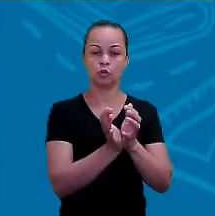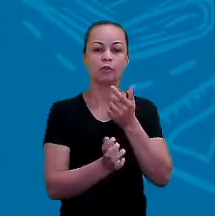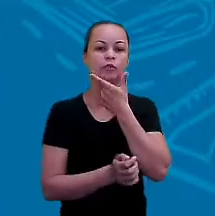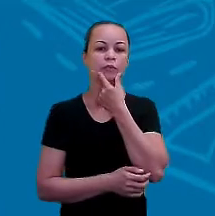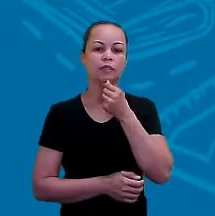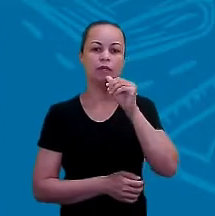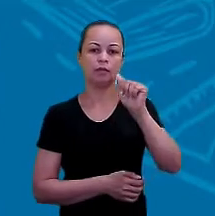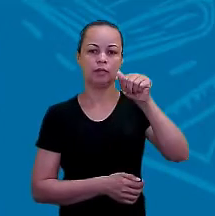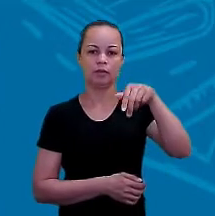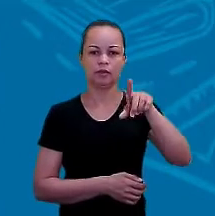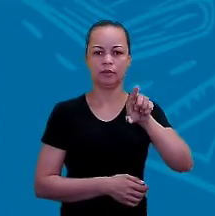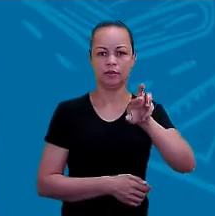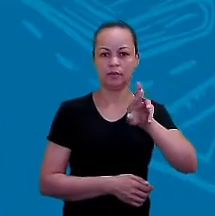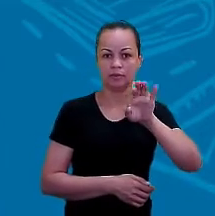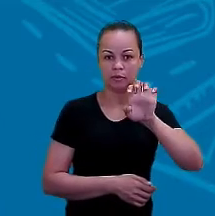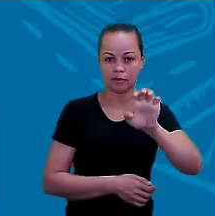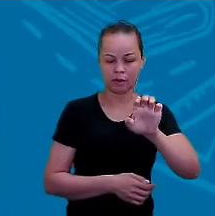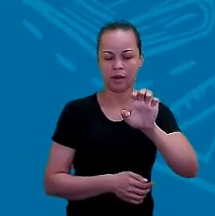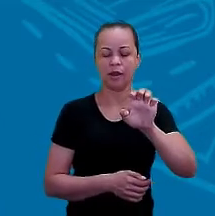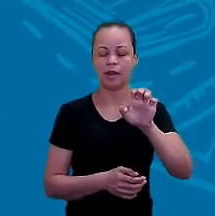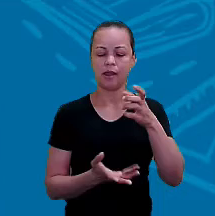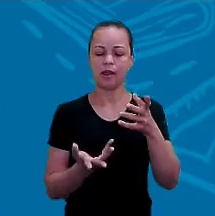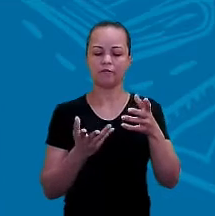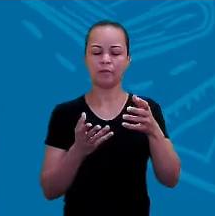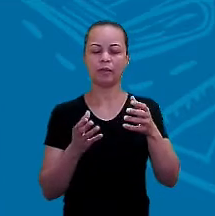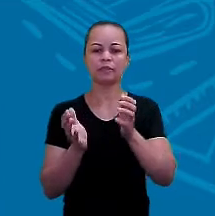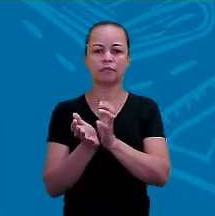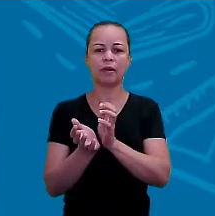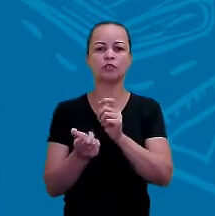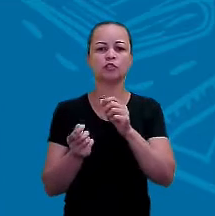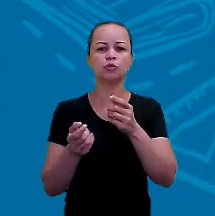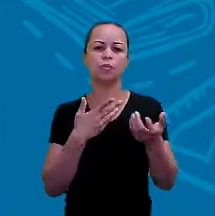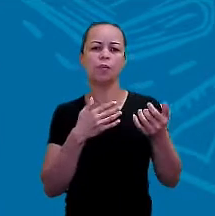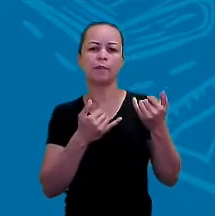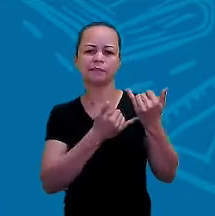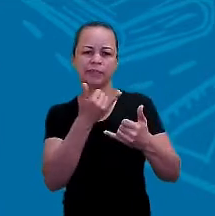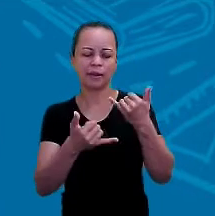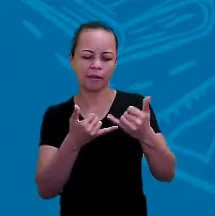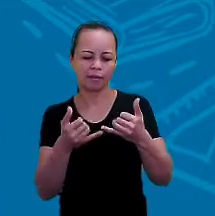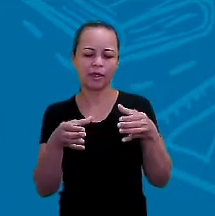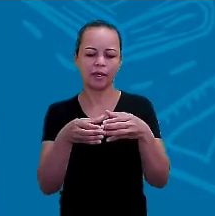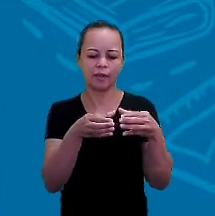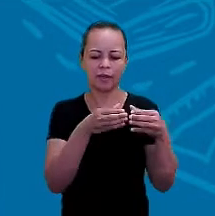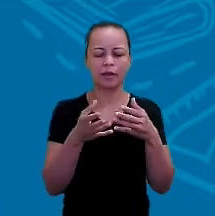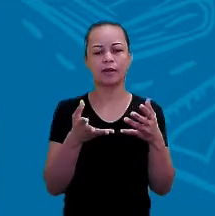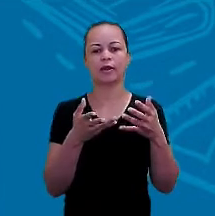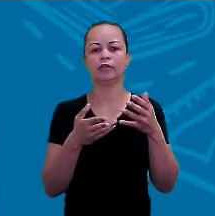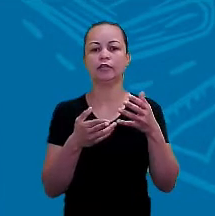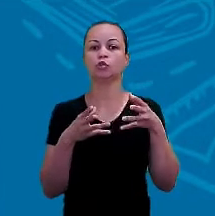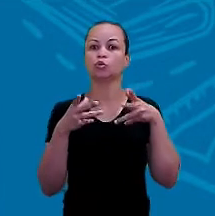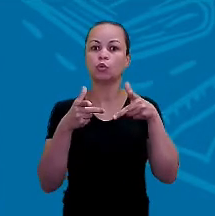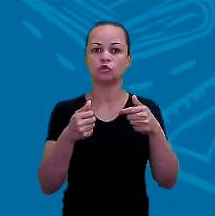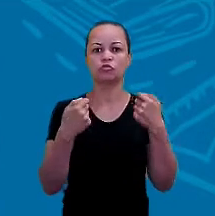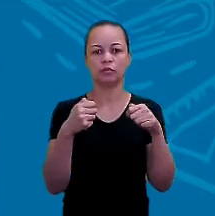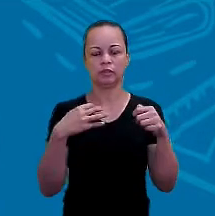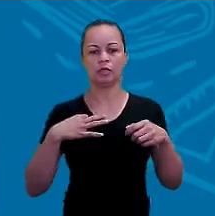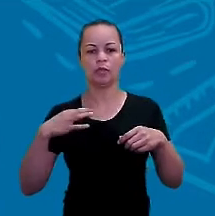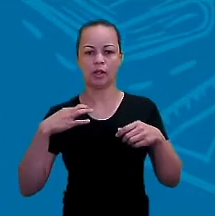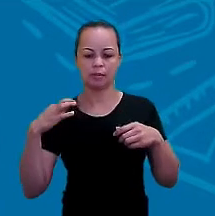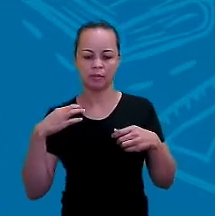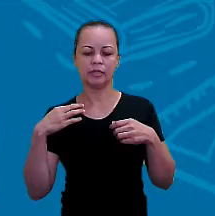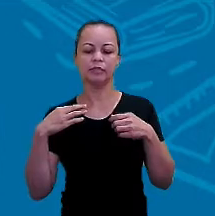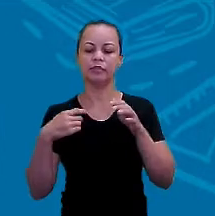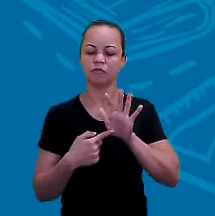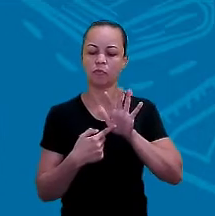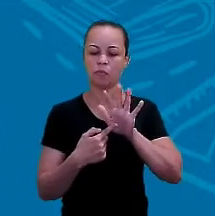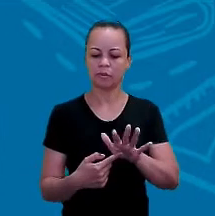e resolveu escolher a cor da camisa, que todos vão usar para identificar o grupo. Para isso, a